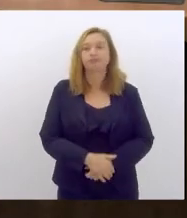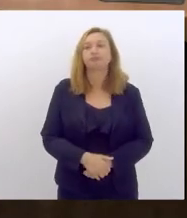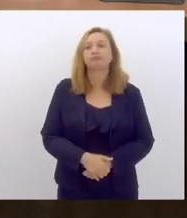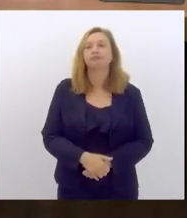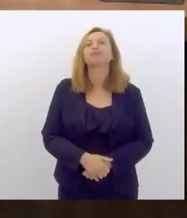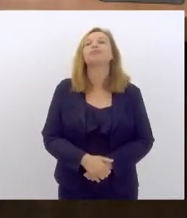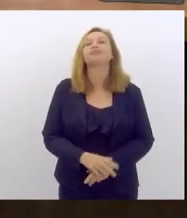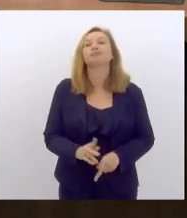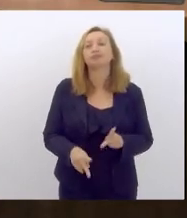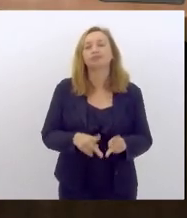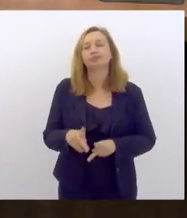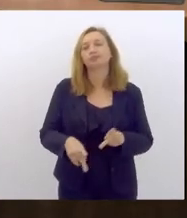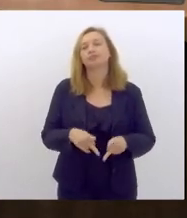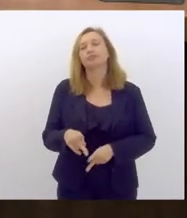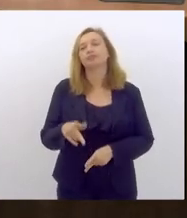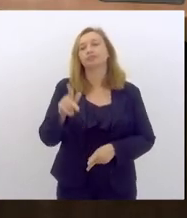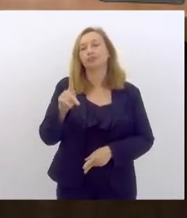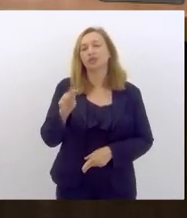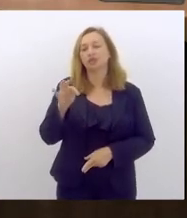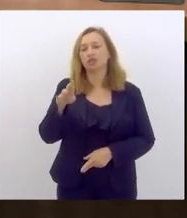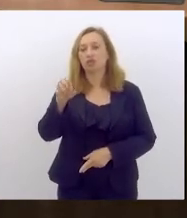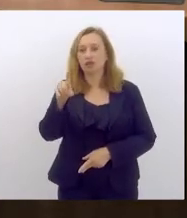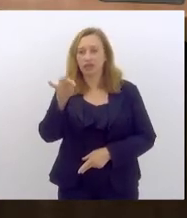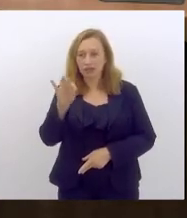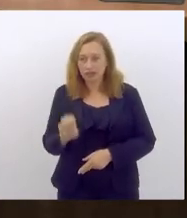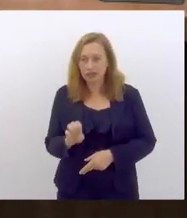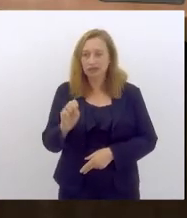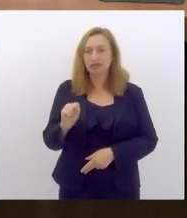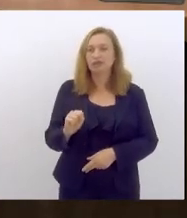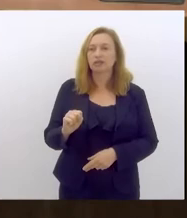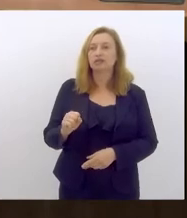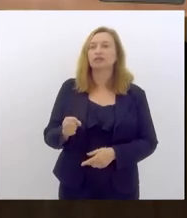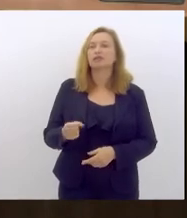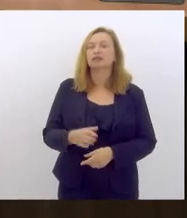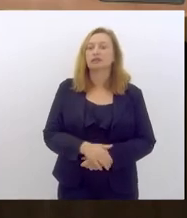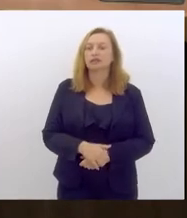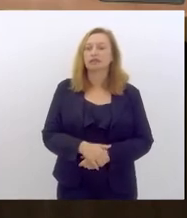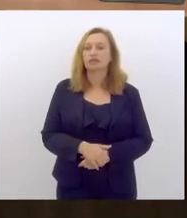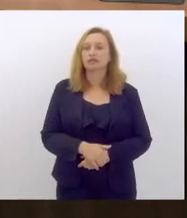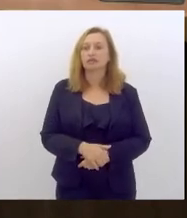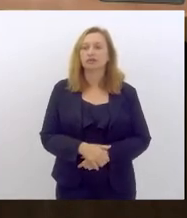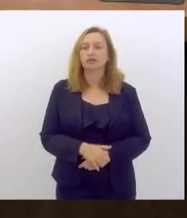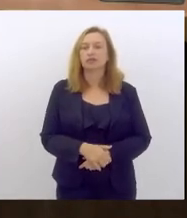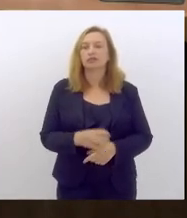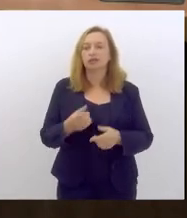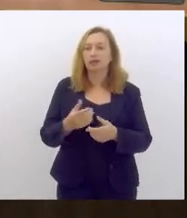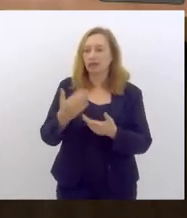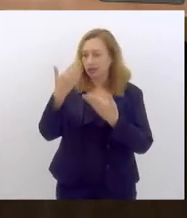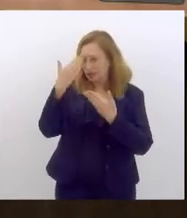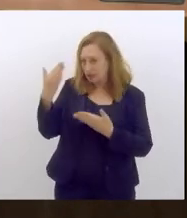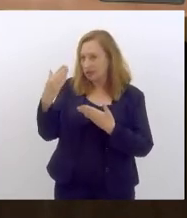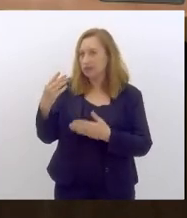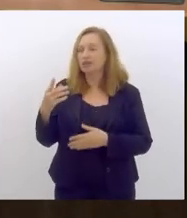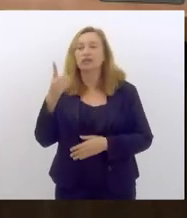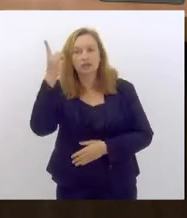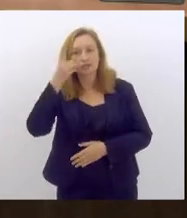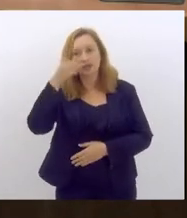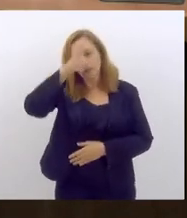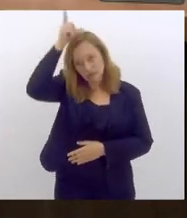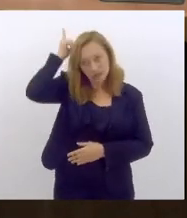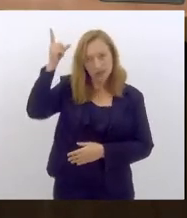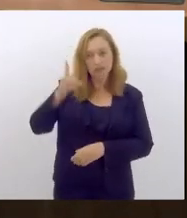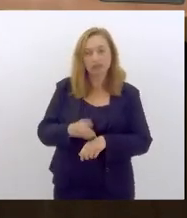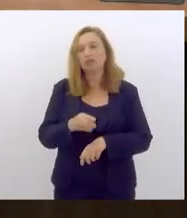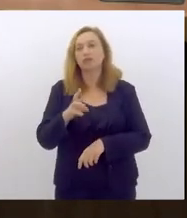a população toda de Partido Alferes. Então, a gente deve muito isso à dupla Luiz Paulo e